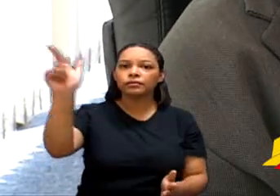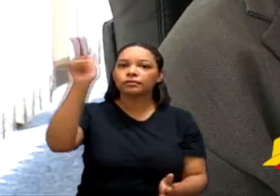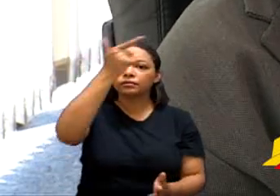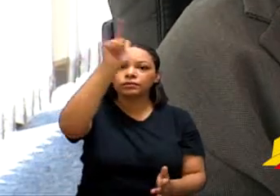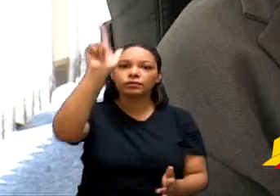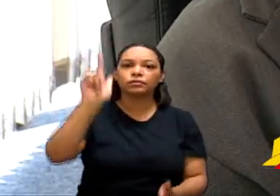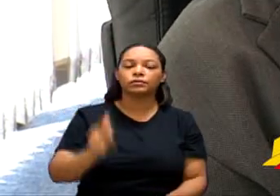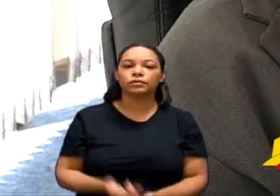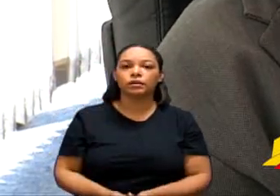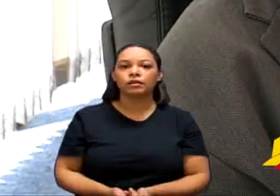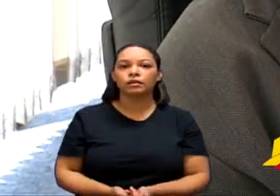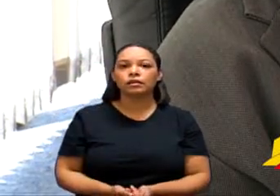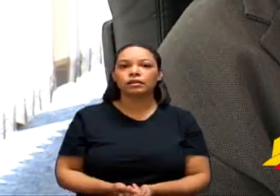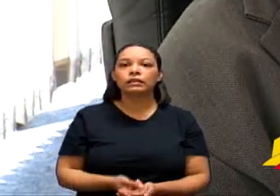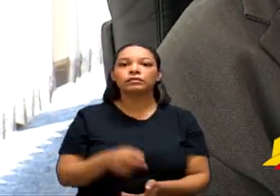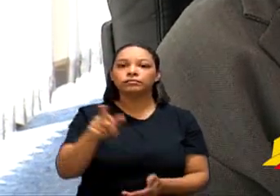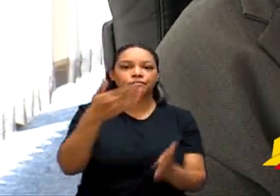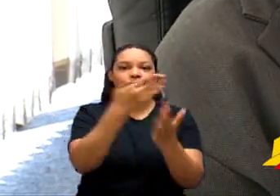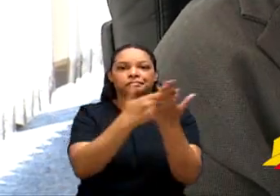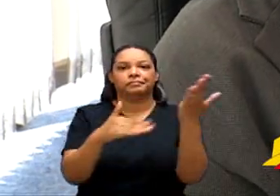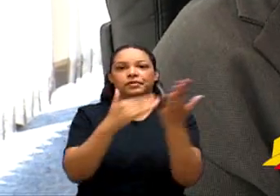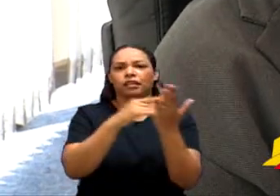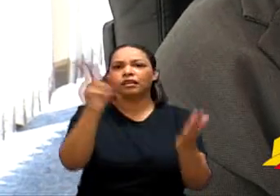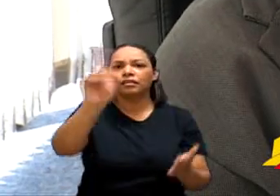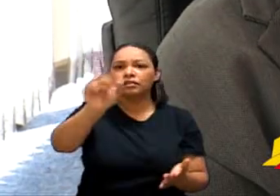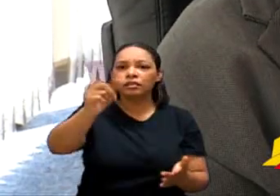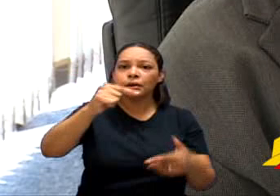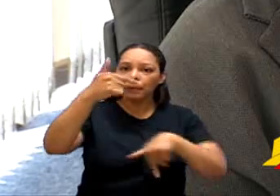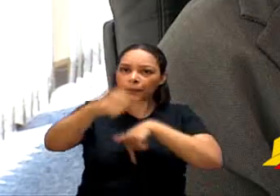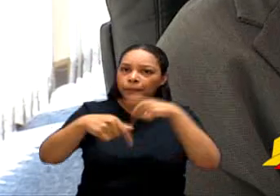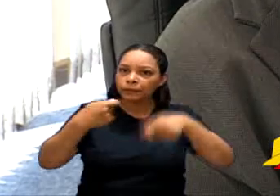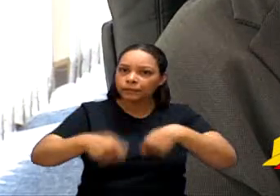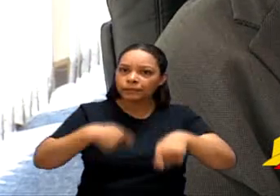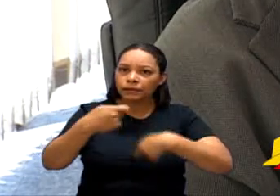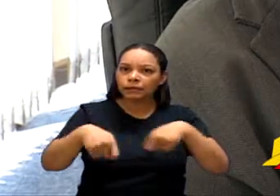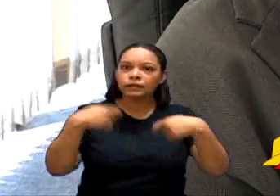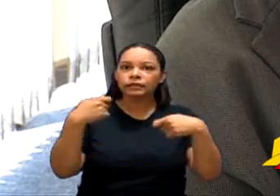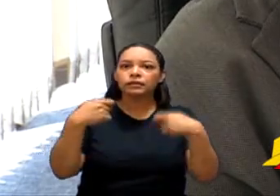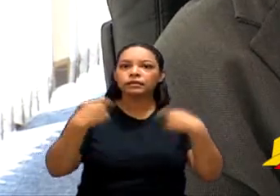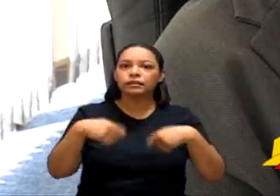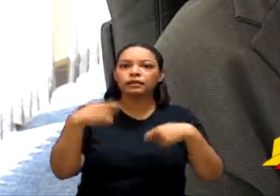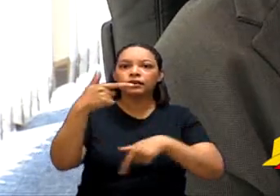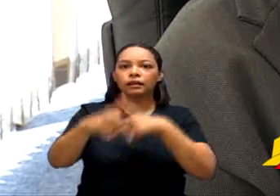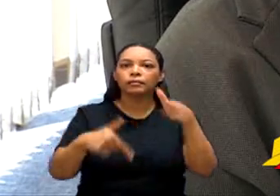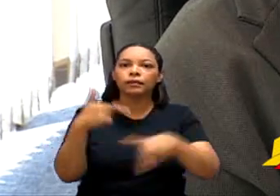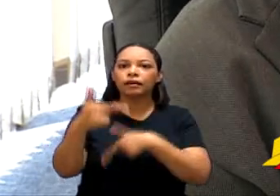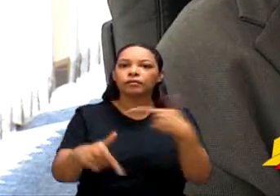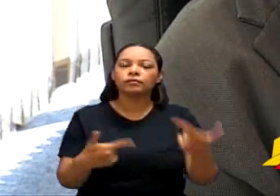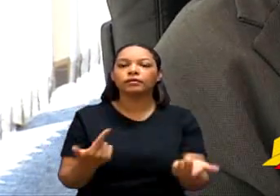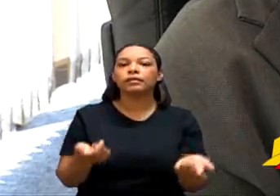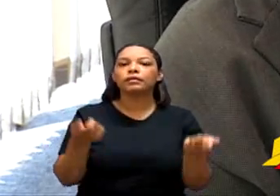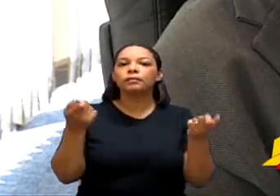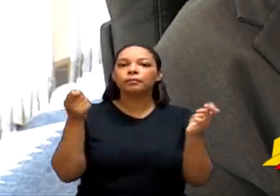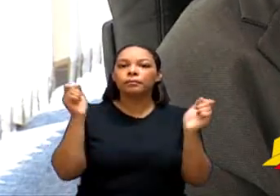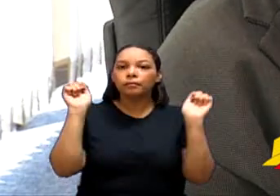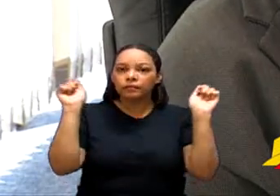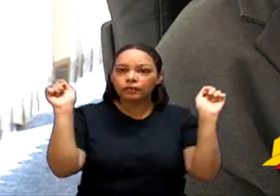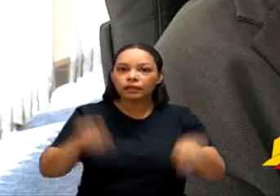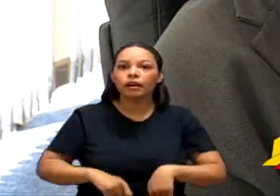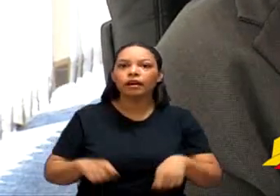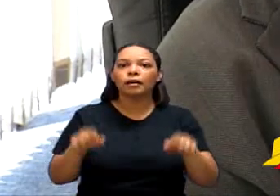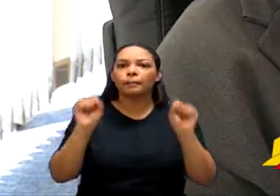que não façam o serviço pela metade, que nem duplica e não coloca iluminação, que possam duplicar,